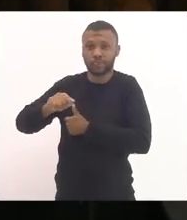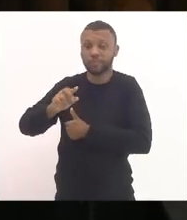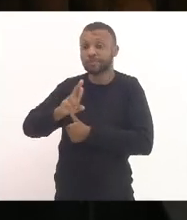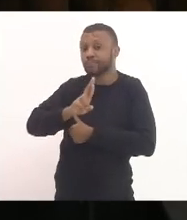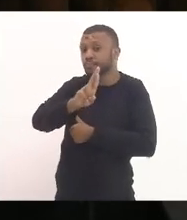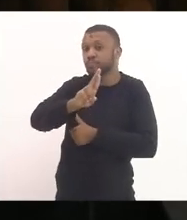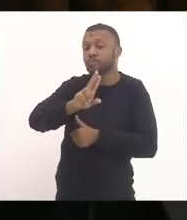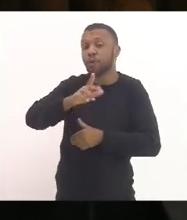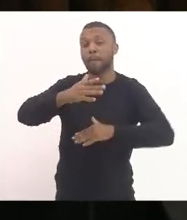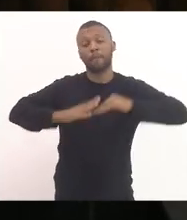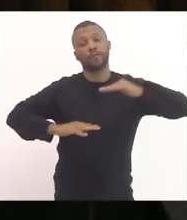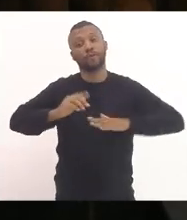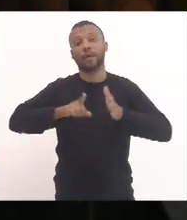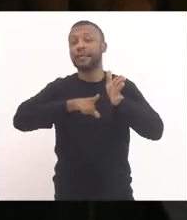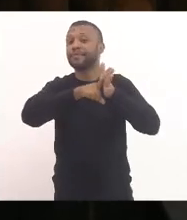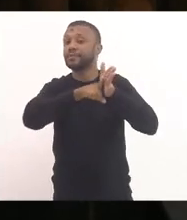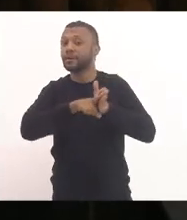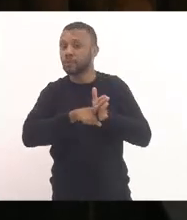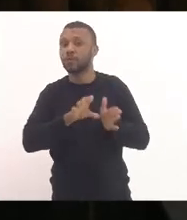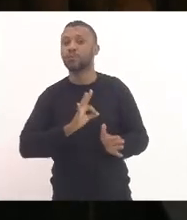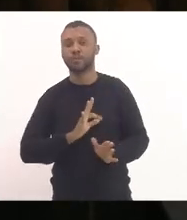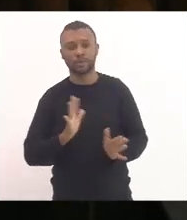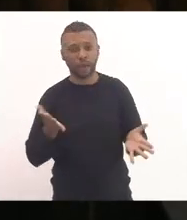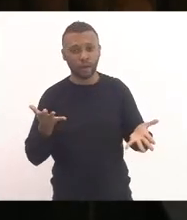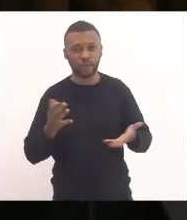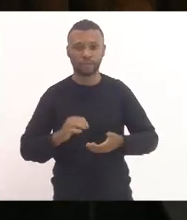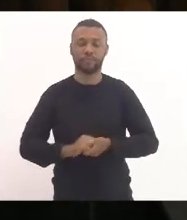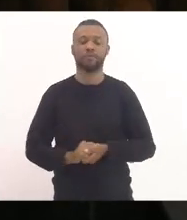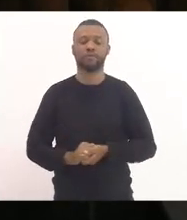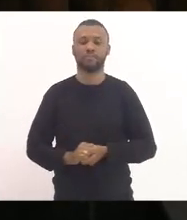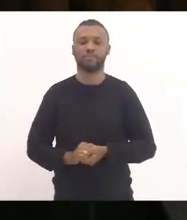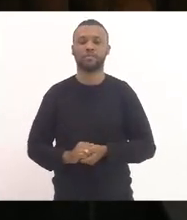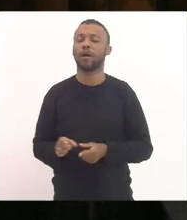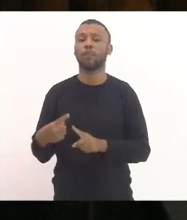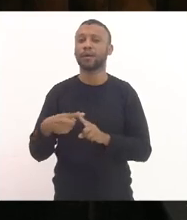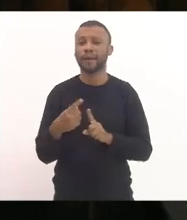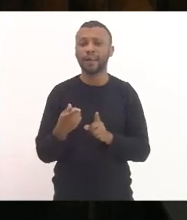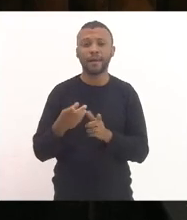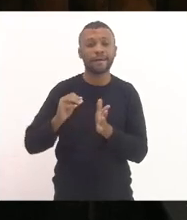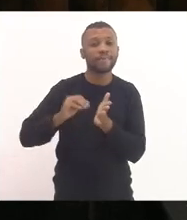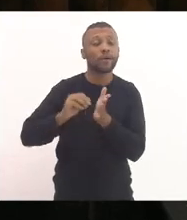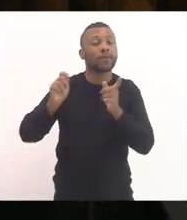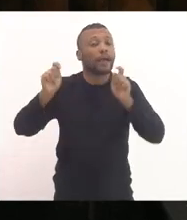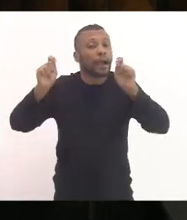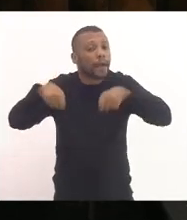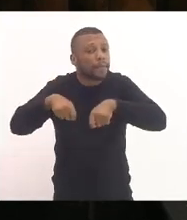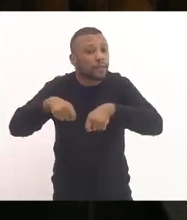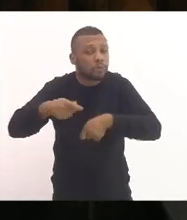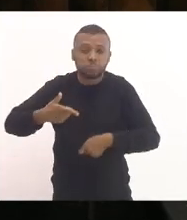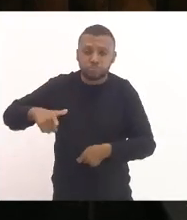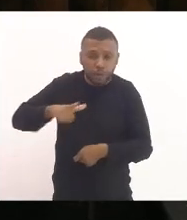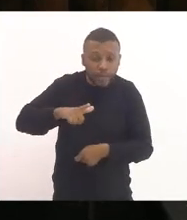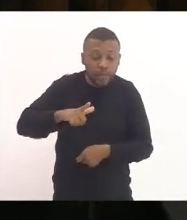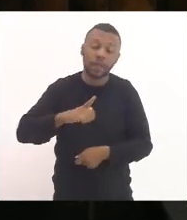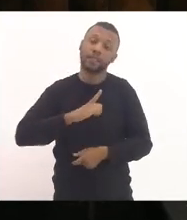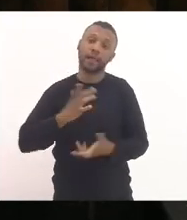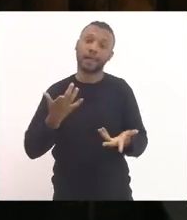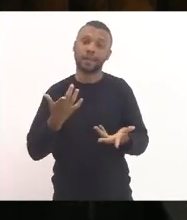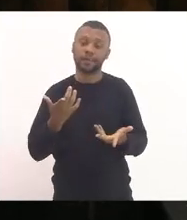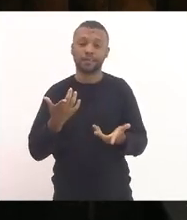investigadores policiais é porque capacitação não tem tem